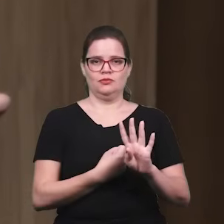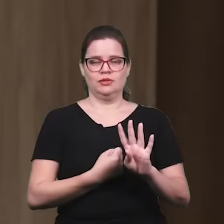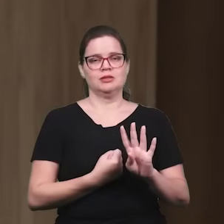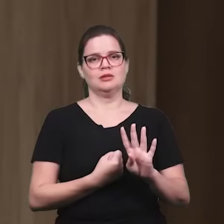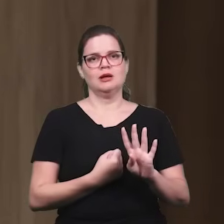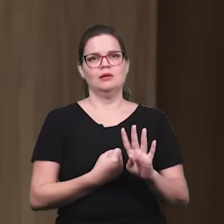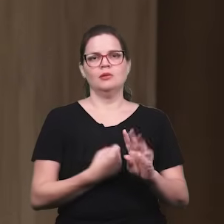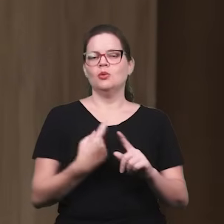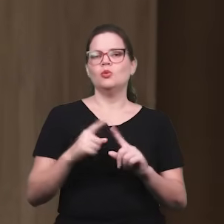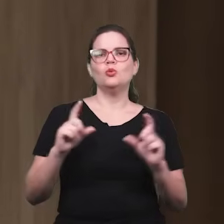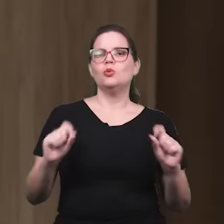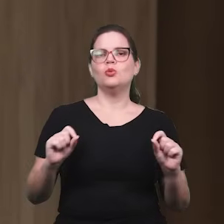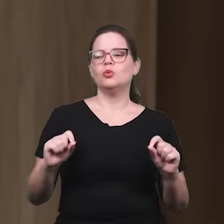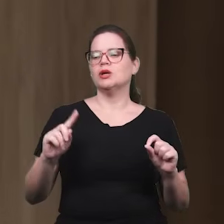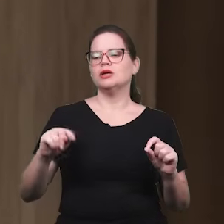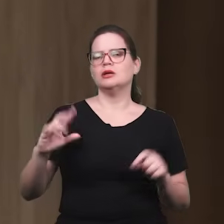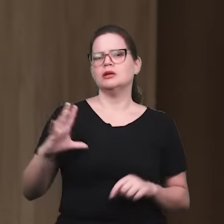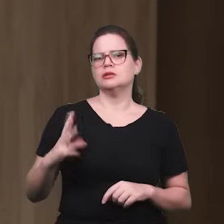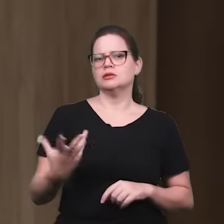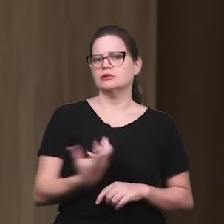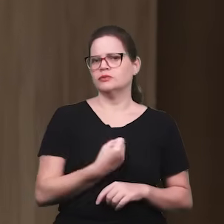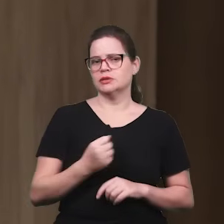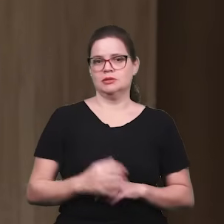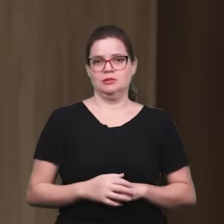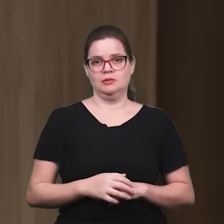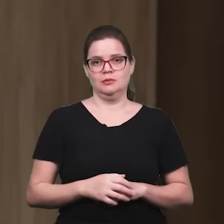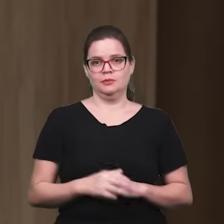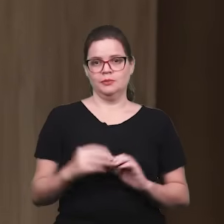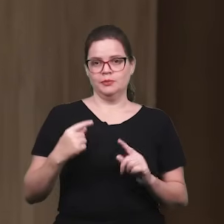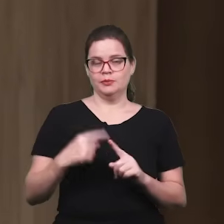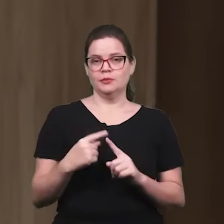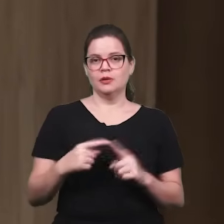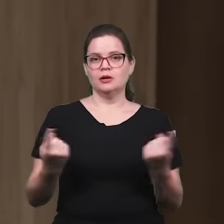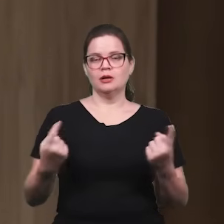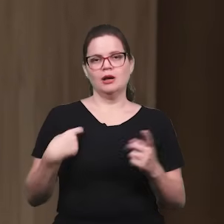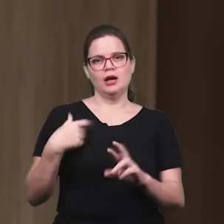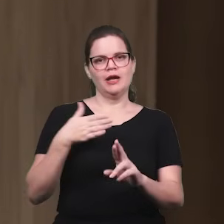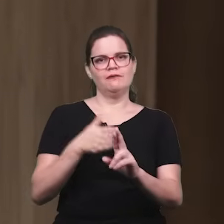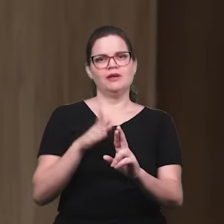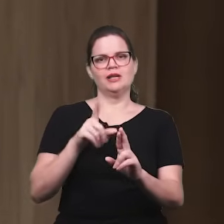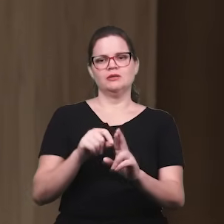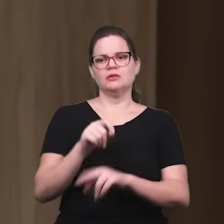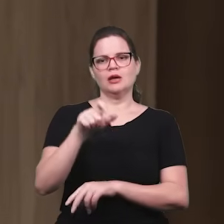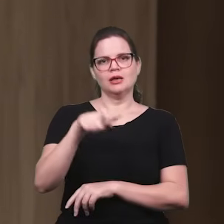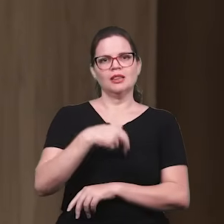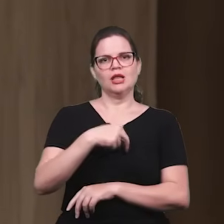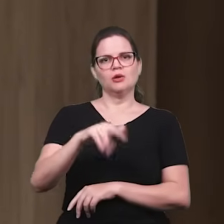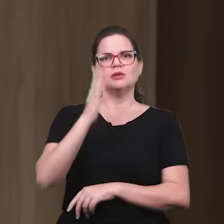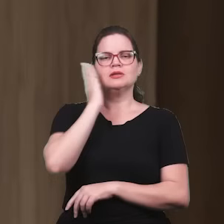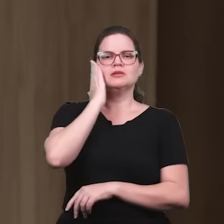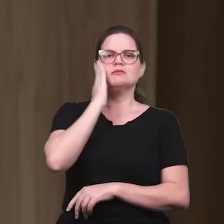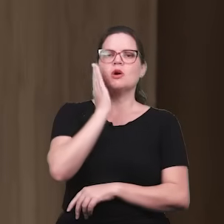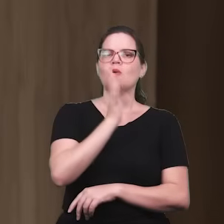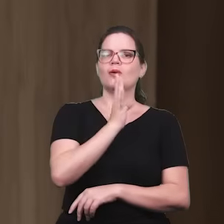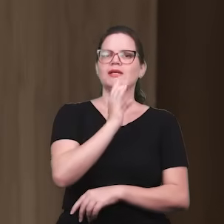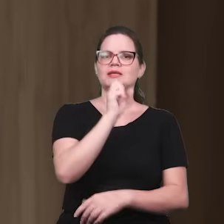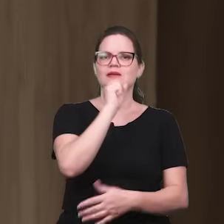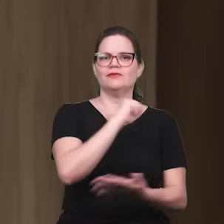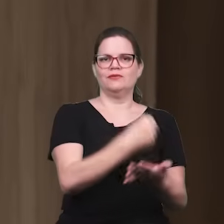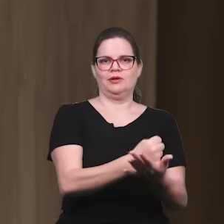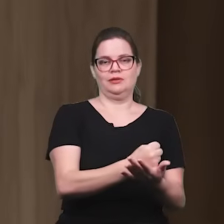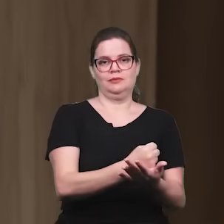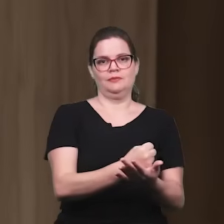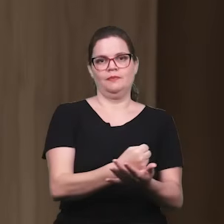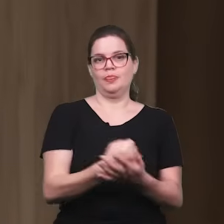na verdade, a salvação, com base naquilo que Nicodemos conhecia do Antigo